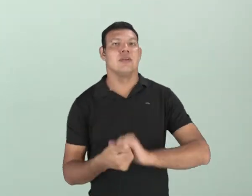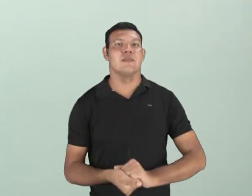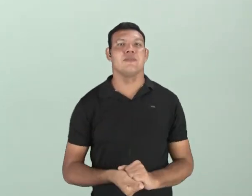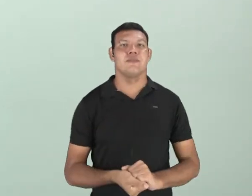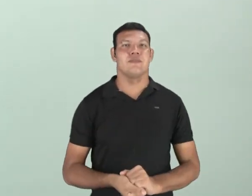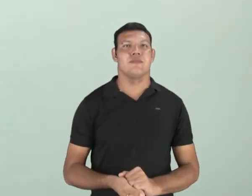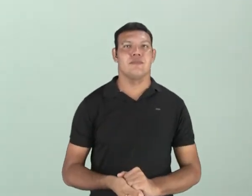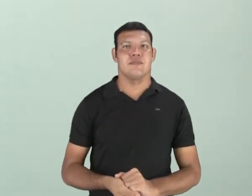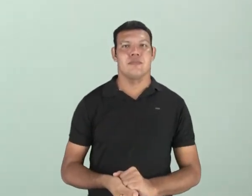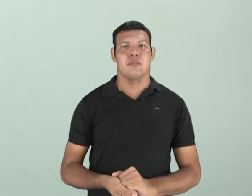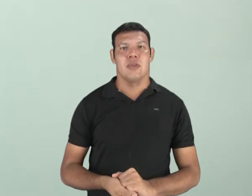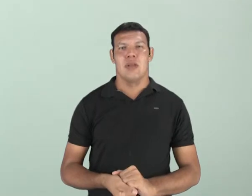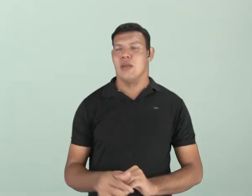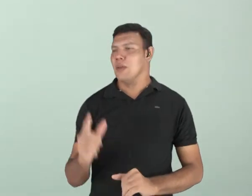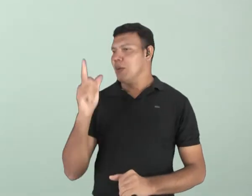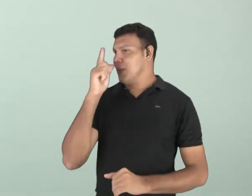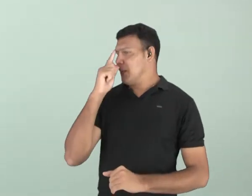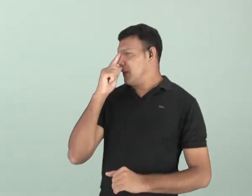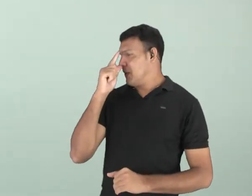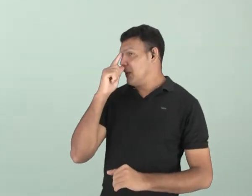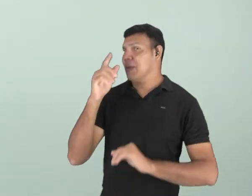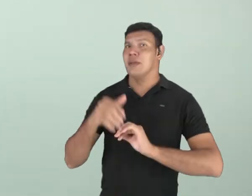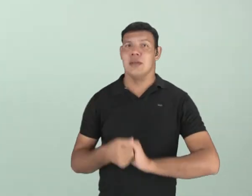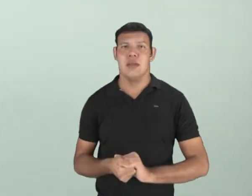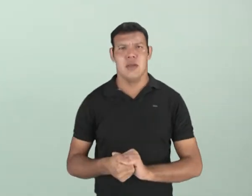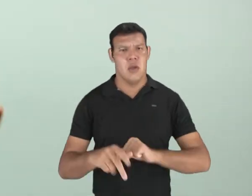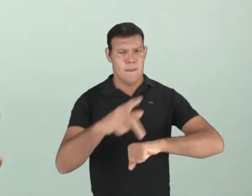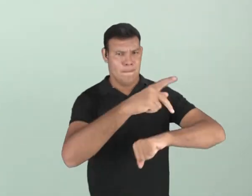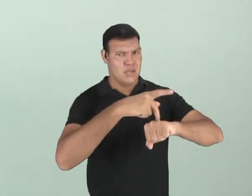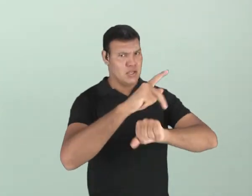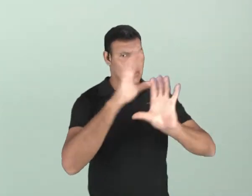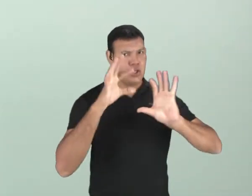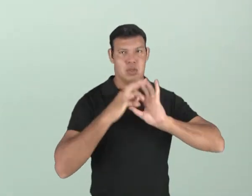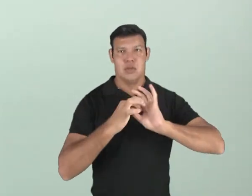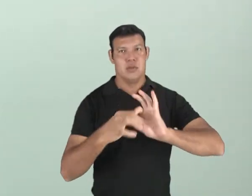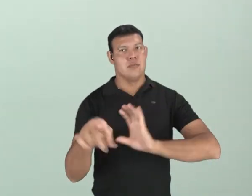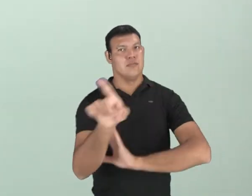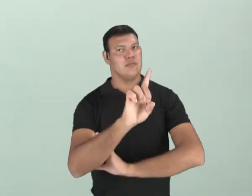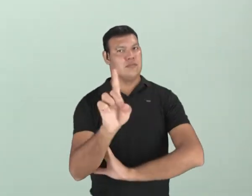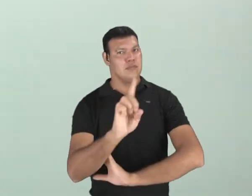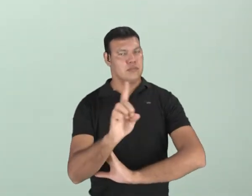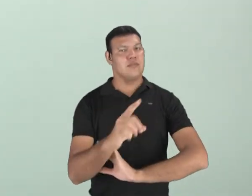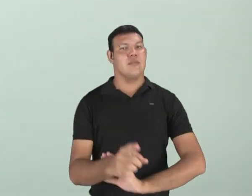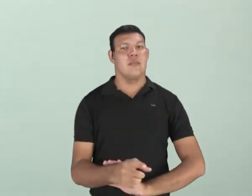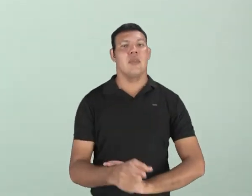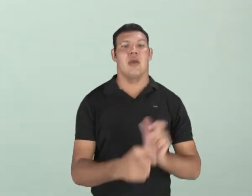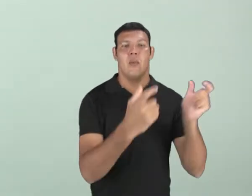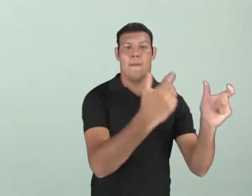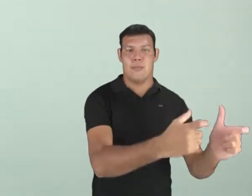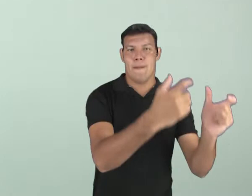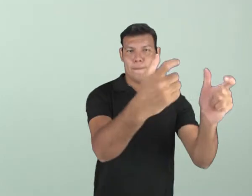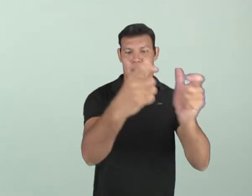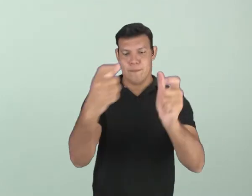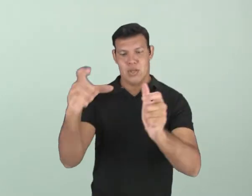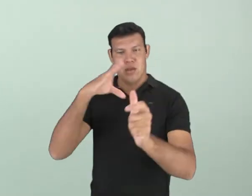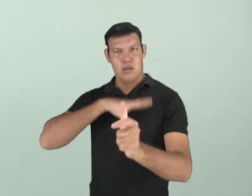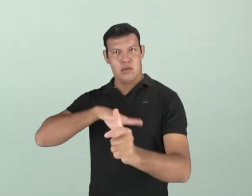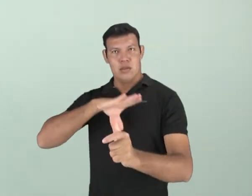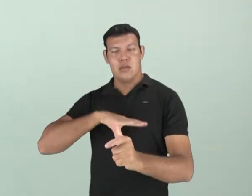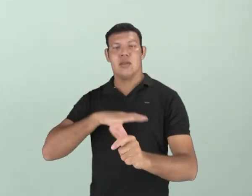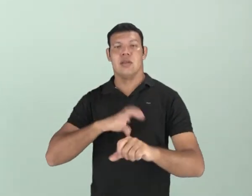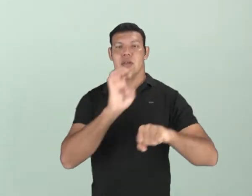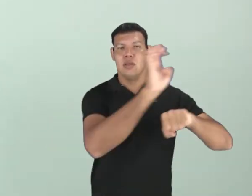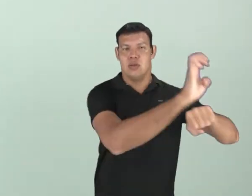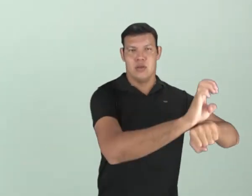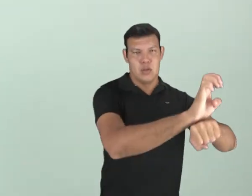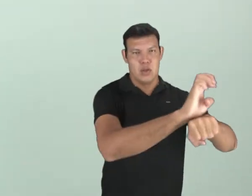e a gente não vai ter uma Grécia no sentido de um país unificado. Nós teremos várias cidades-estados, onde cada